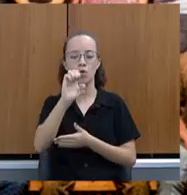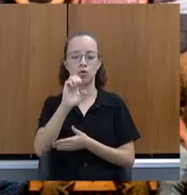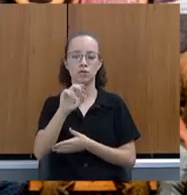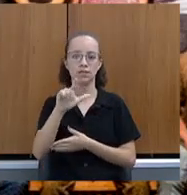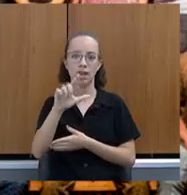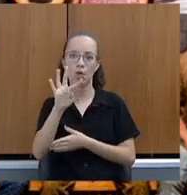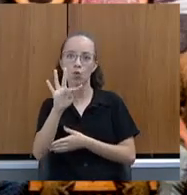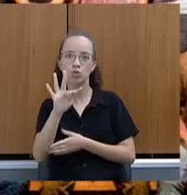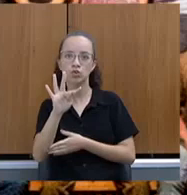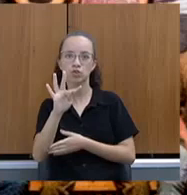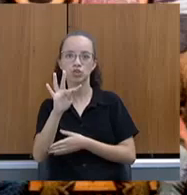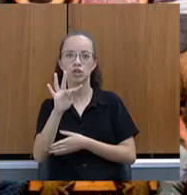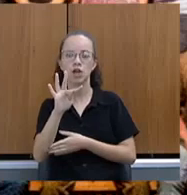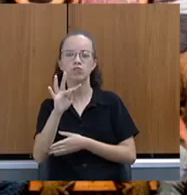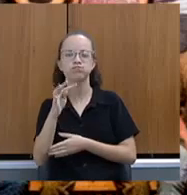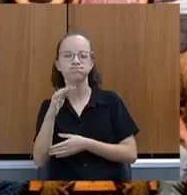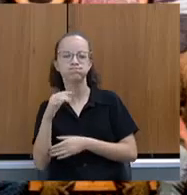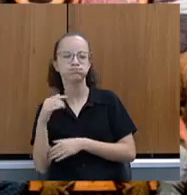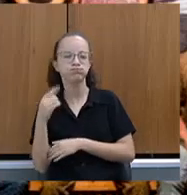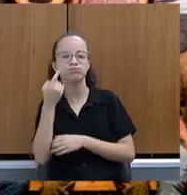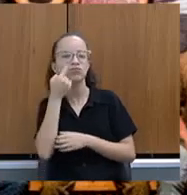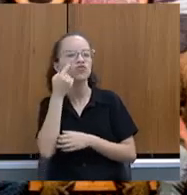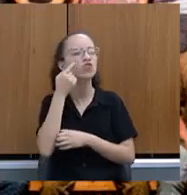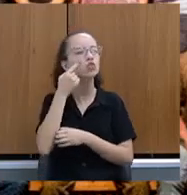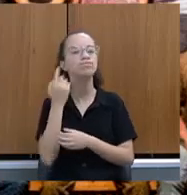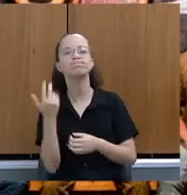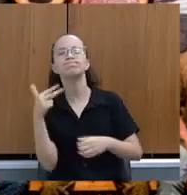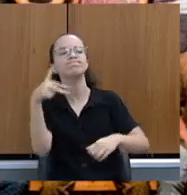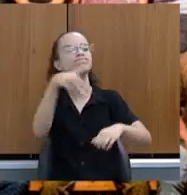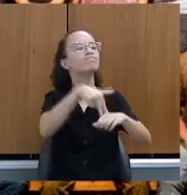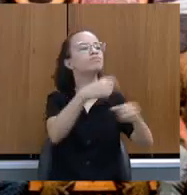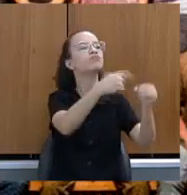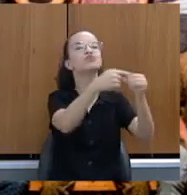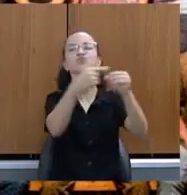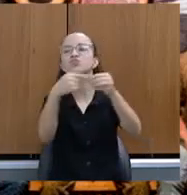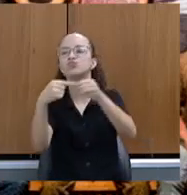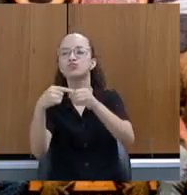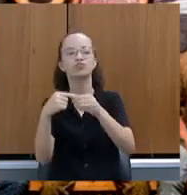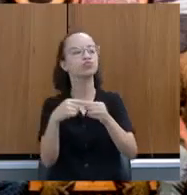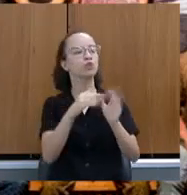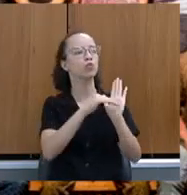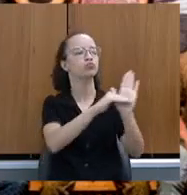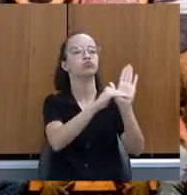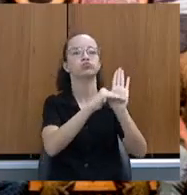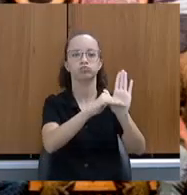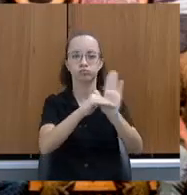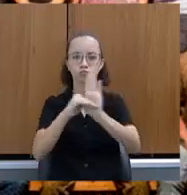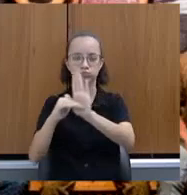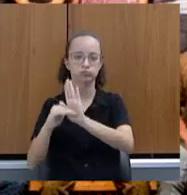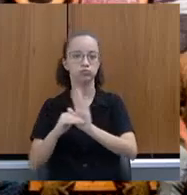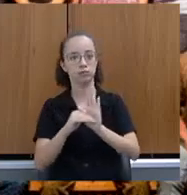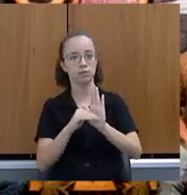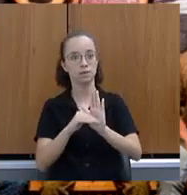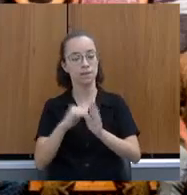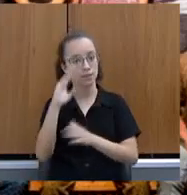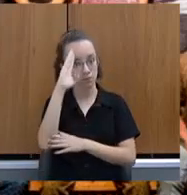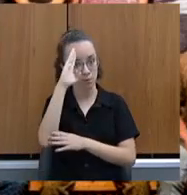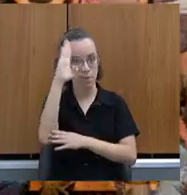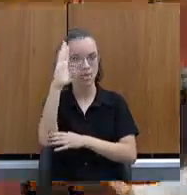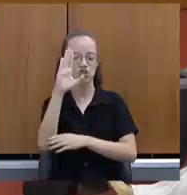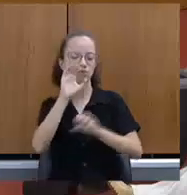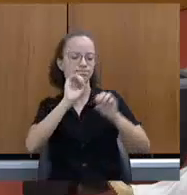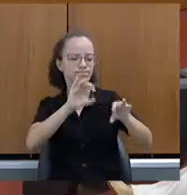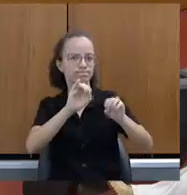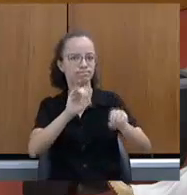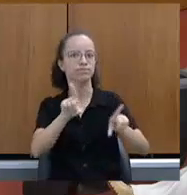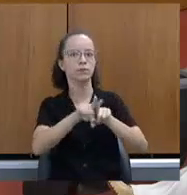mil quilômetros por mês indo até os municípios e prestando Assessoria sobretudo na formação na